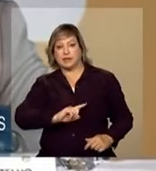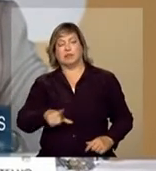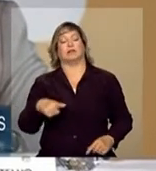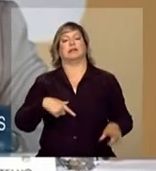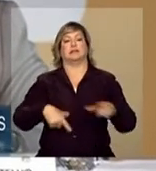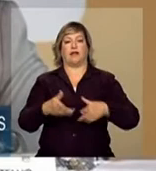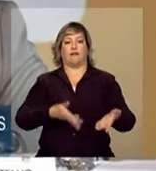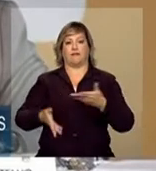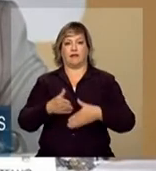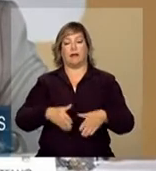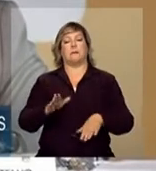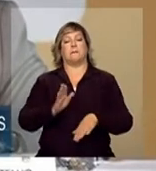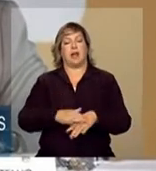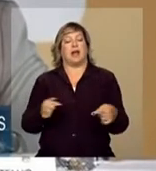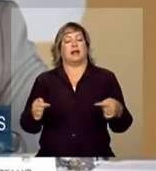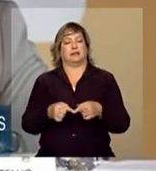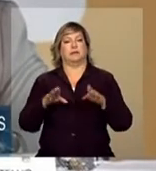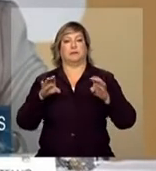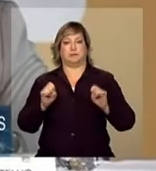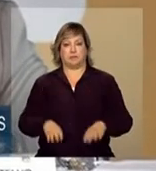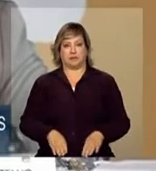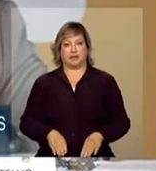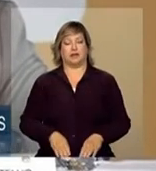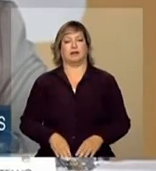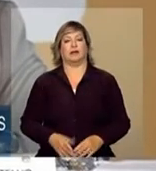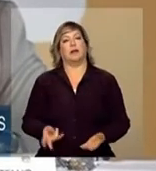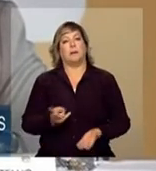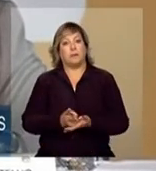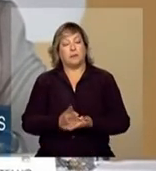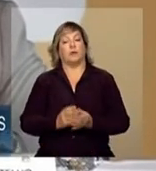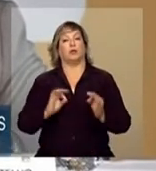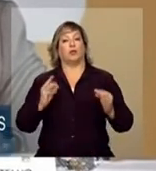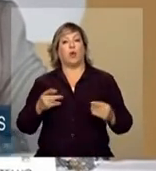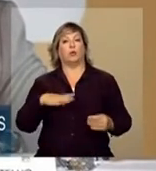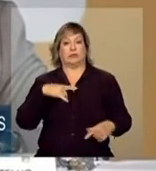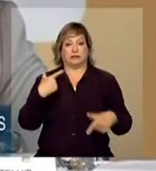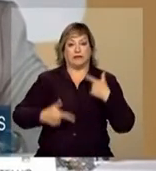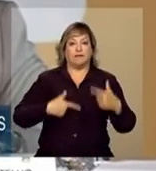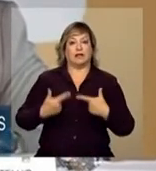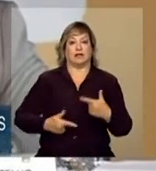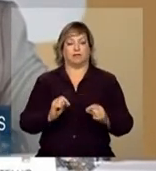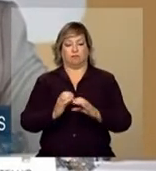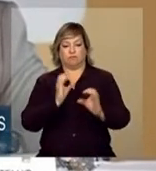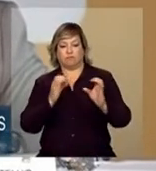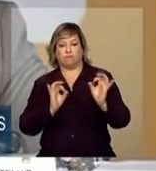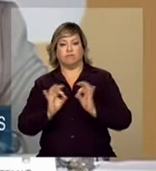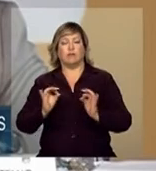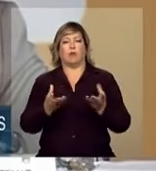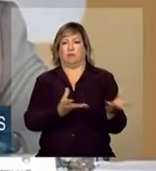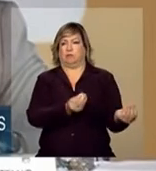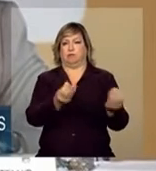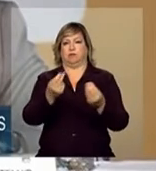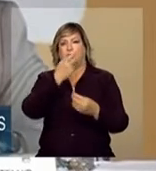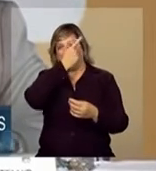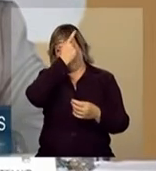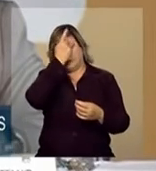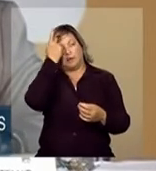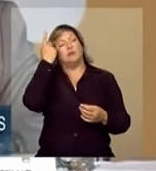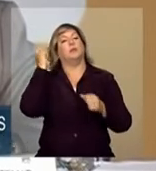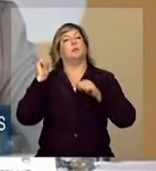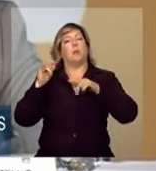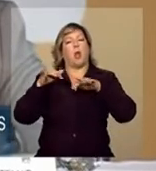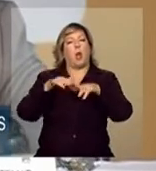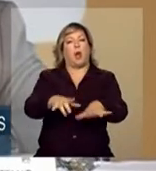bem mais adequado, apesar de todo o desafio de engenharia que é atender esse montante de público